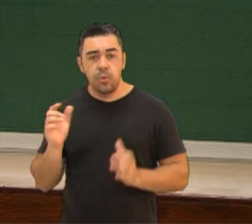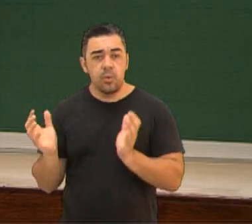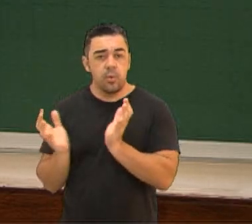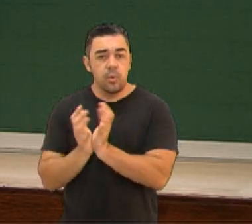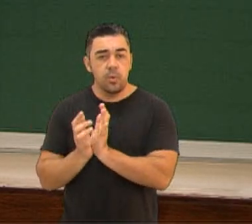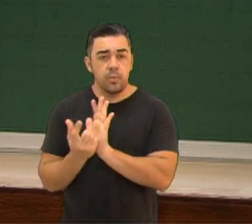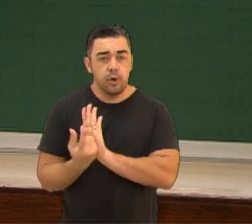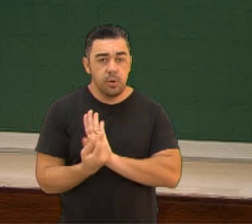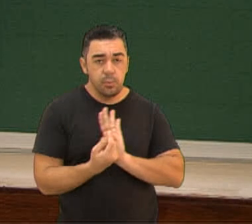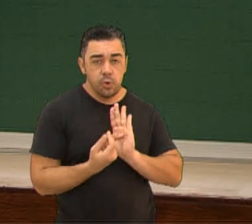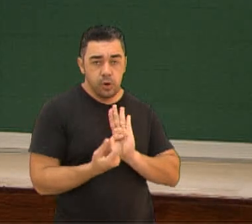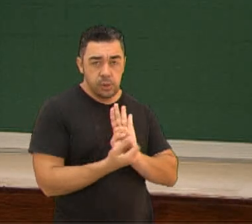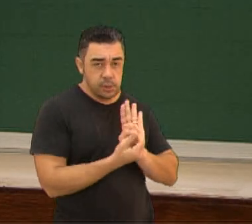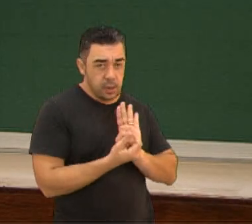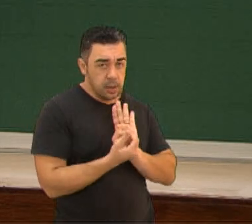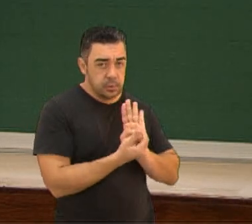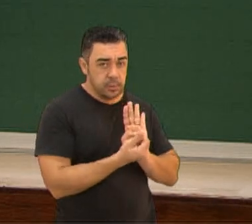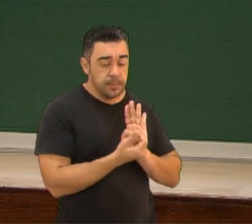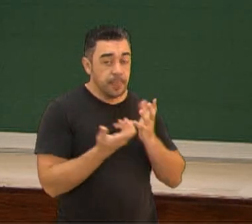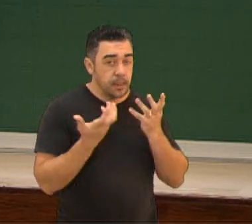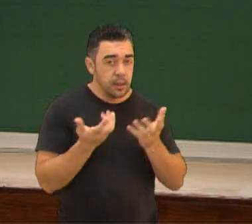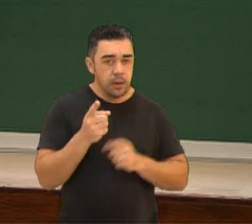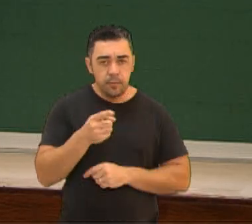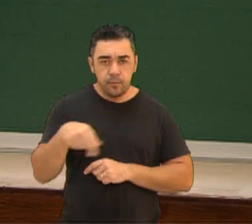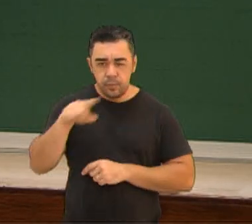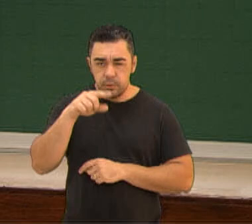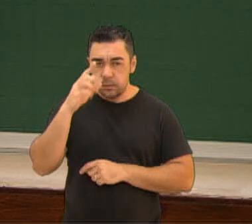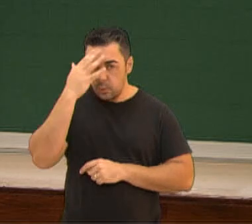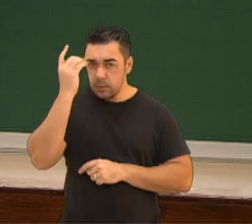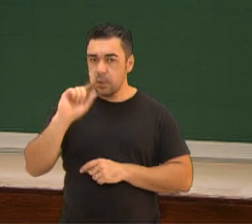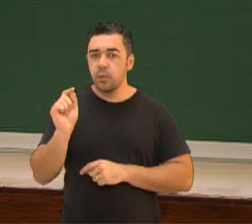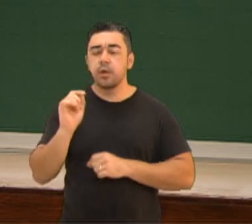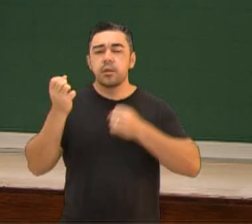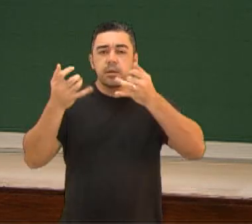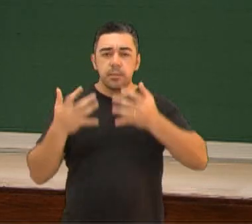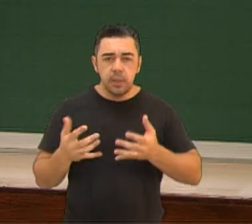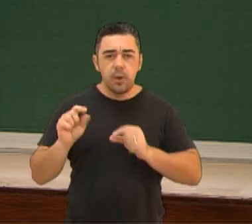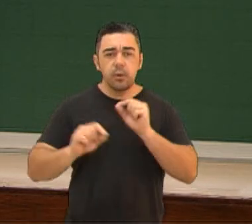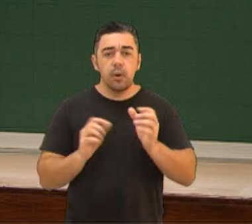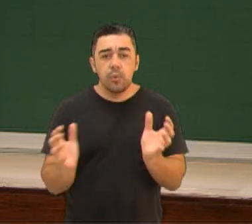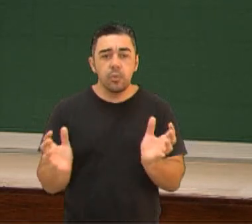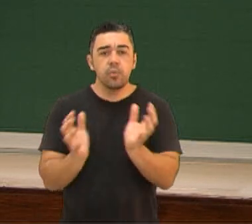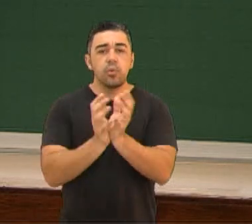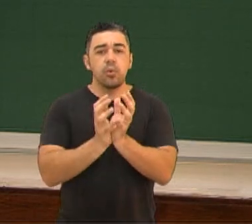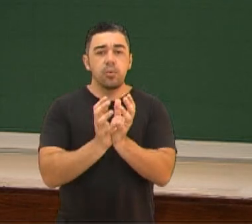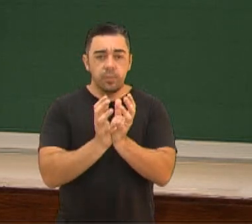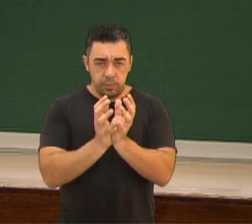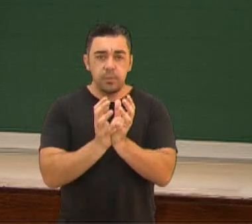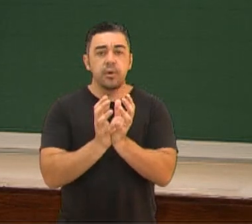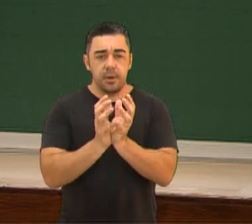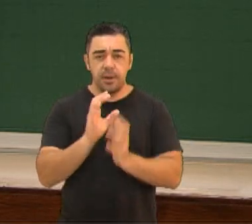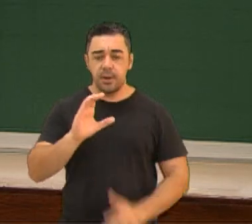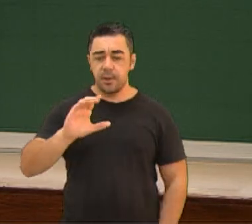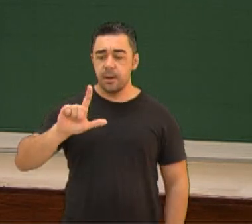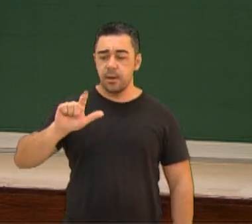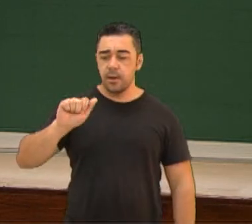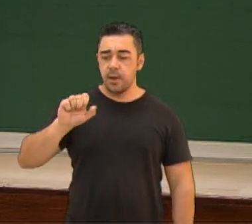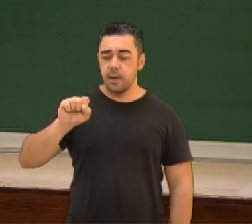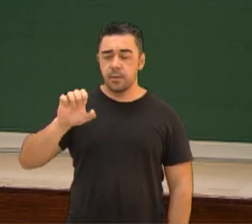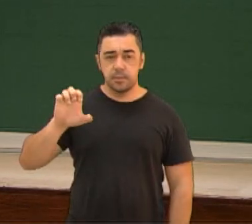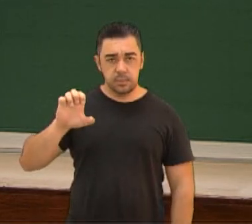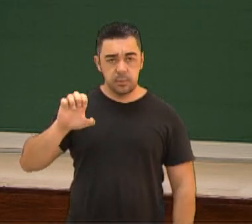quero que vocês não esqueçam. A gente vai falar muito sobre essa classe social, que ela vai ser muito importante